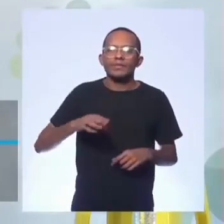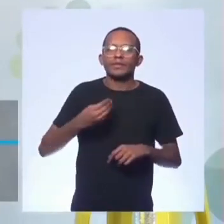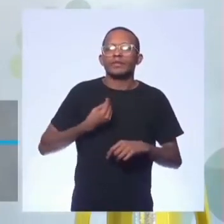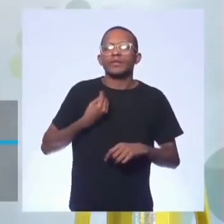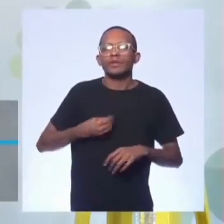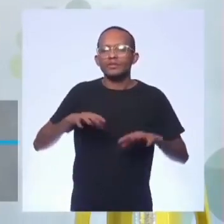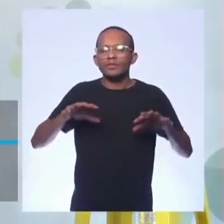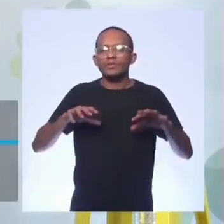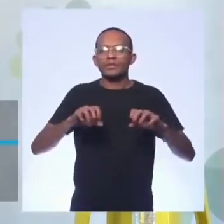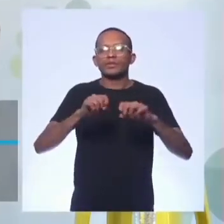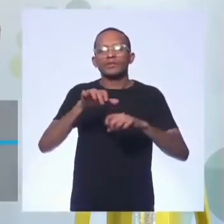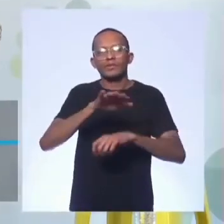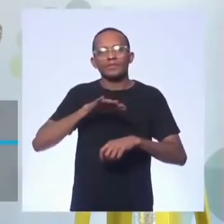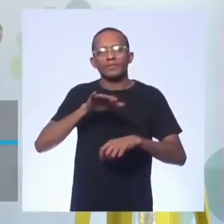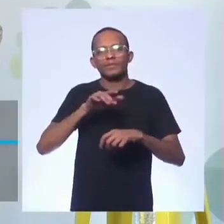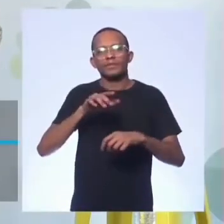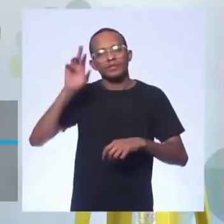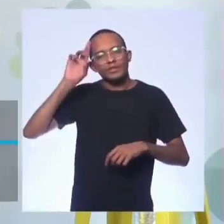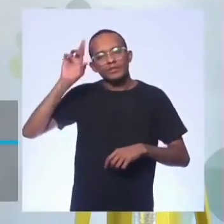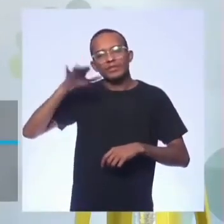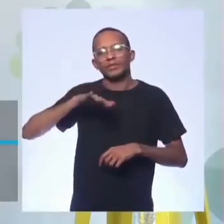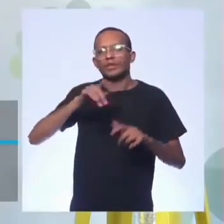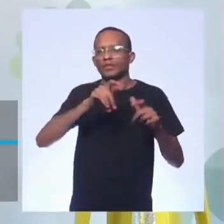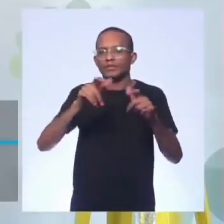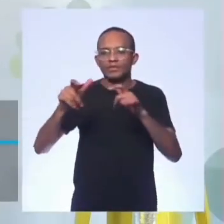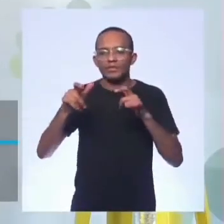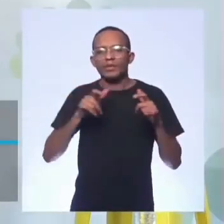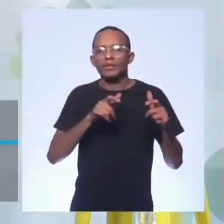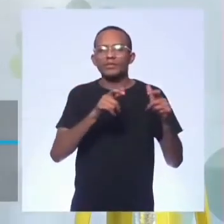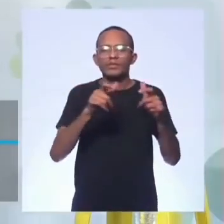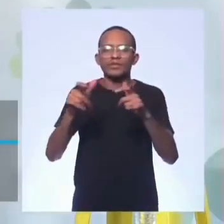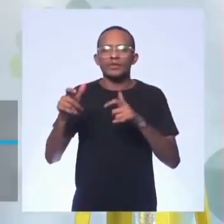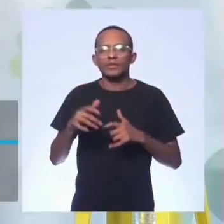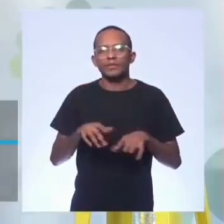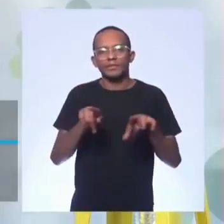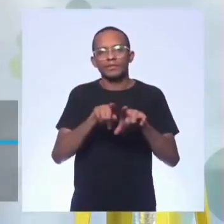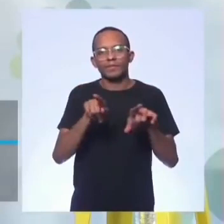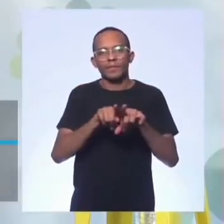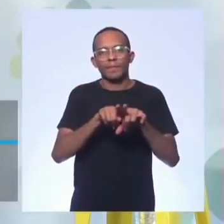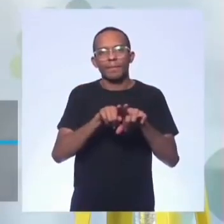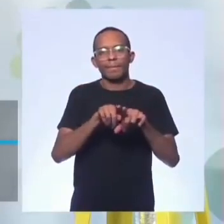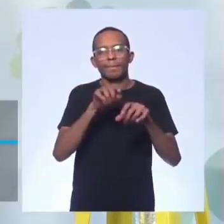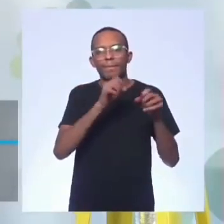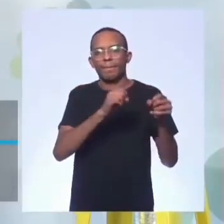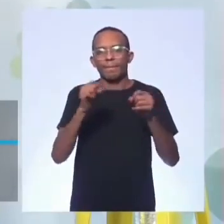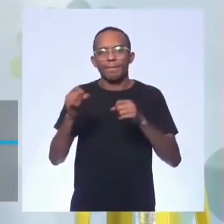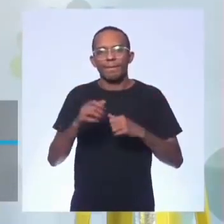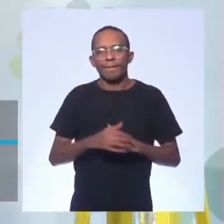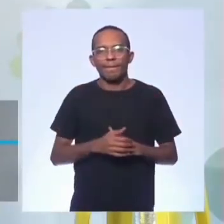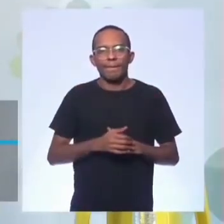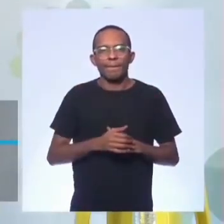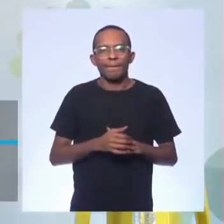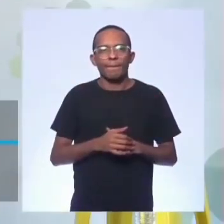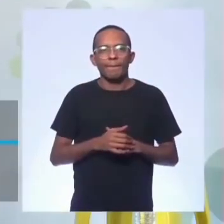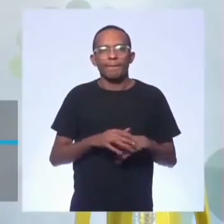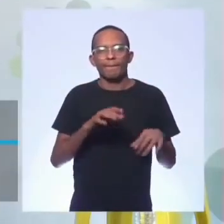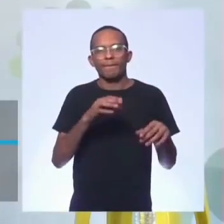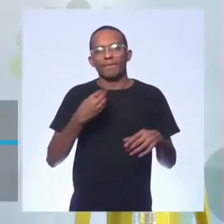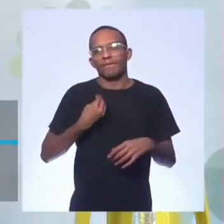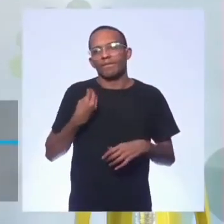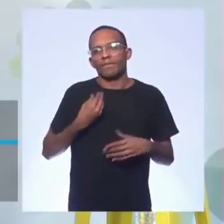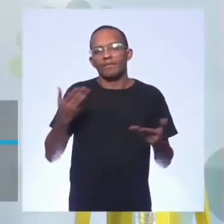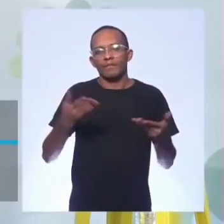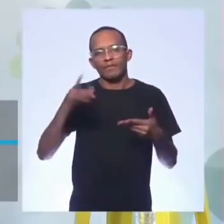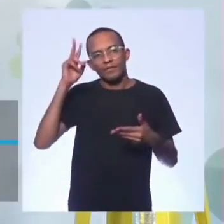colônia significa domínio territorial e significa também poderio econômico nesse contexto histórico